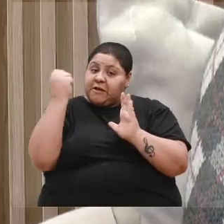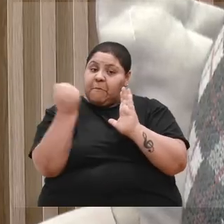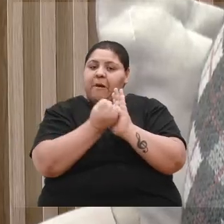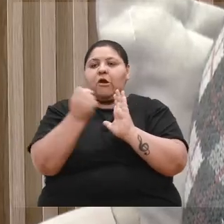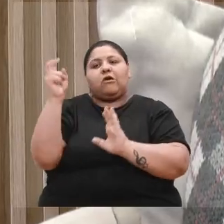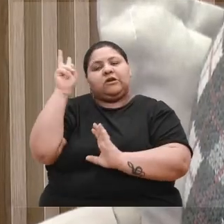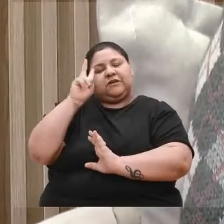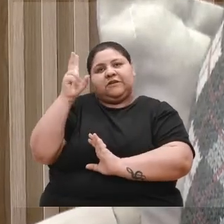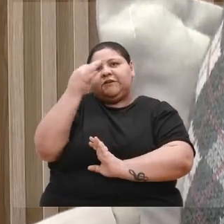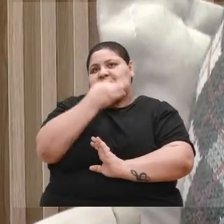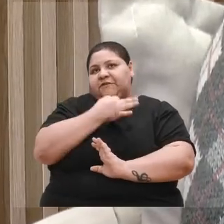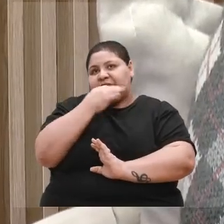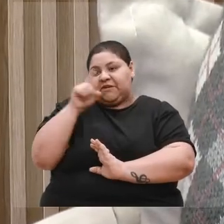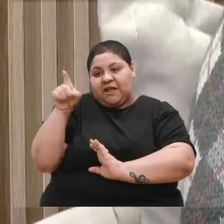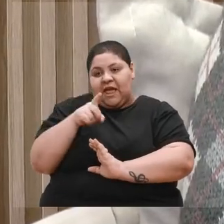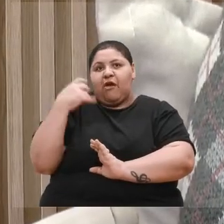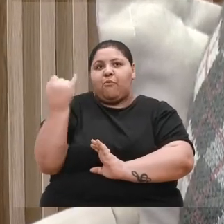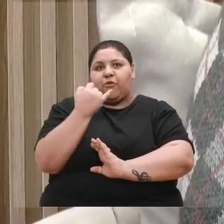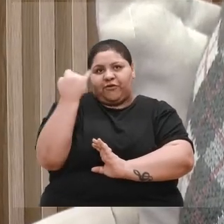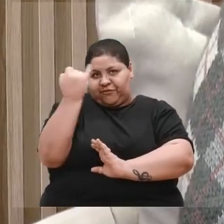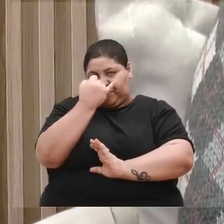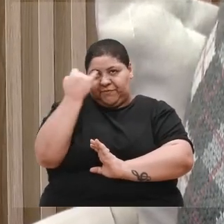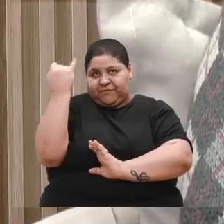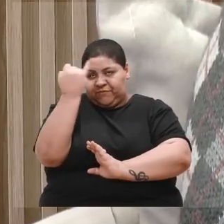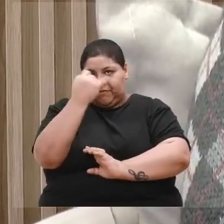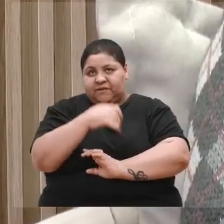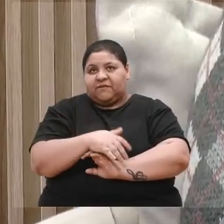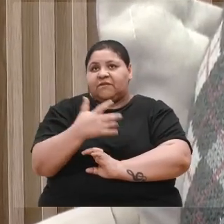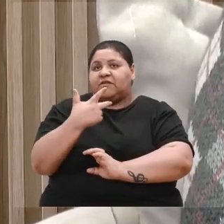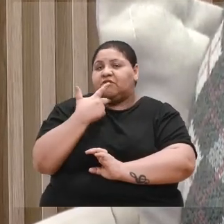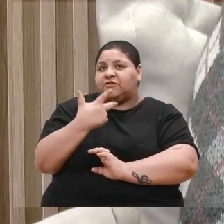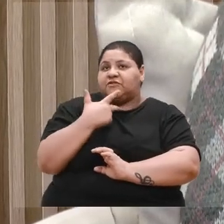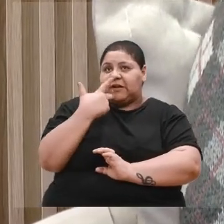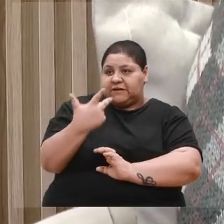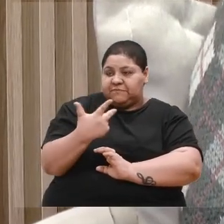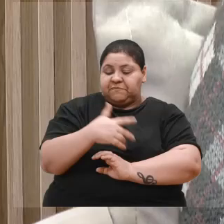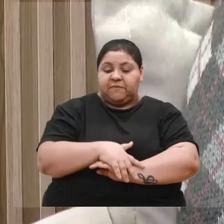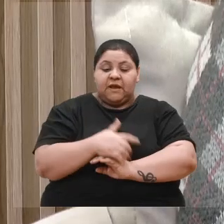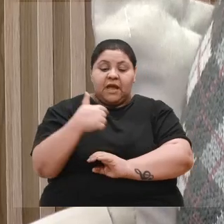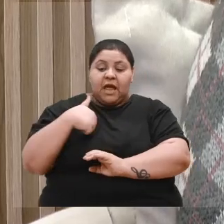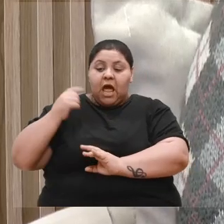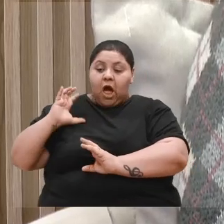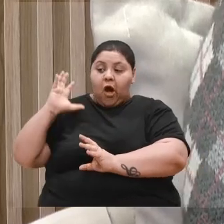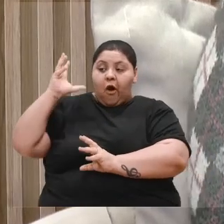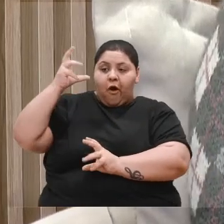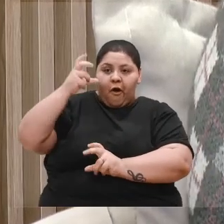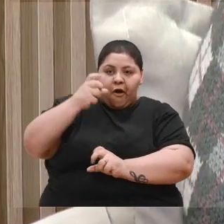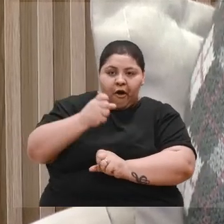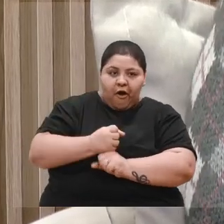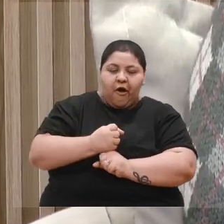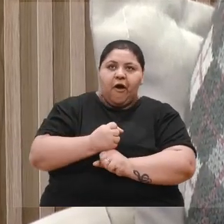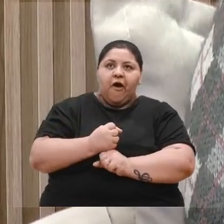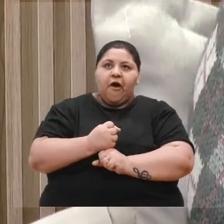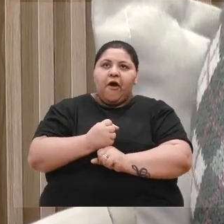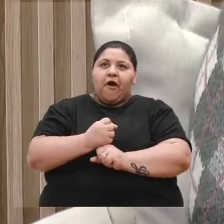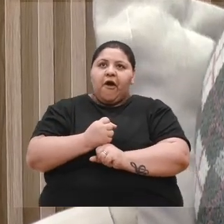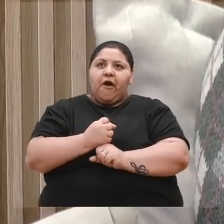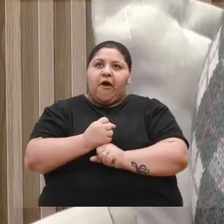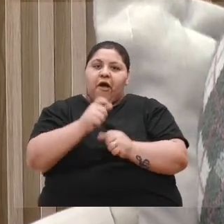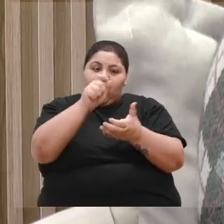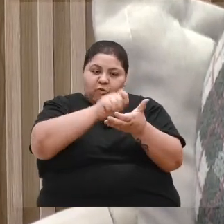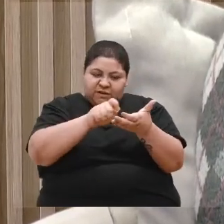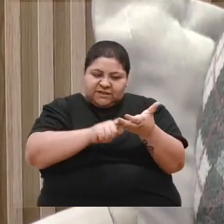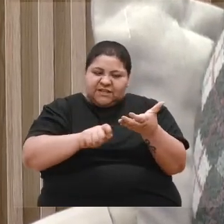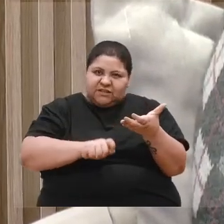aqui em Caxias, é muito importante. E quando tu falas assim, ó, eu resgatei as fontes